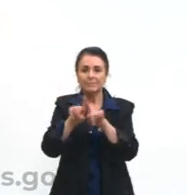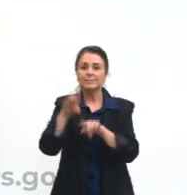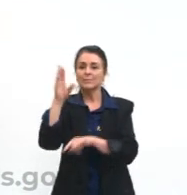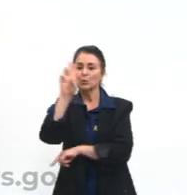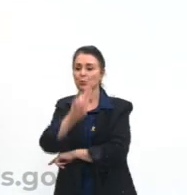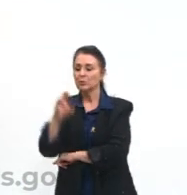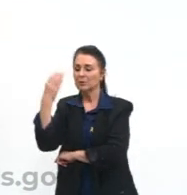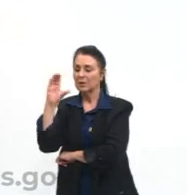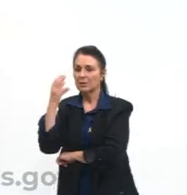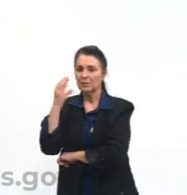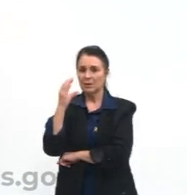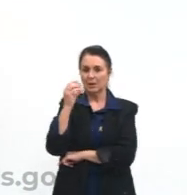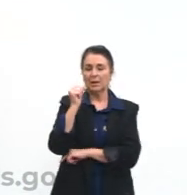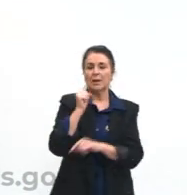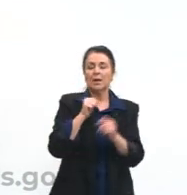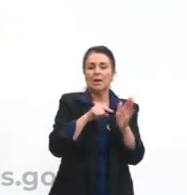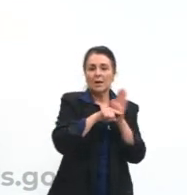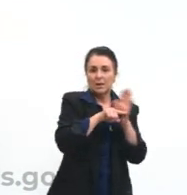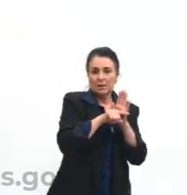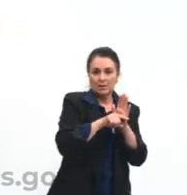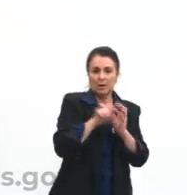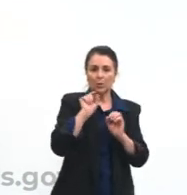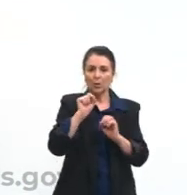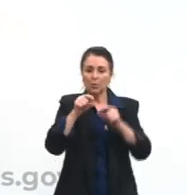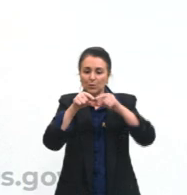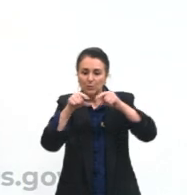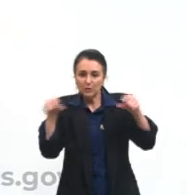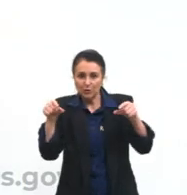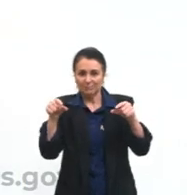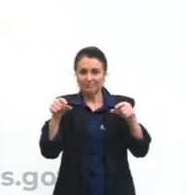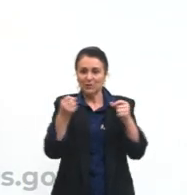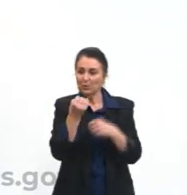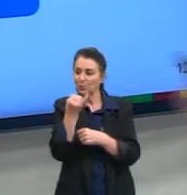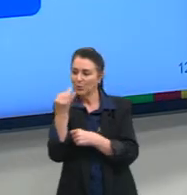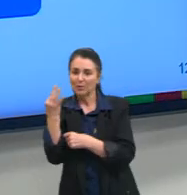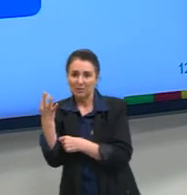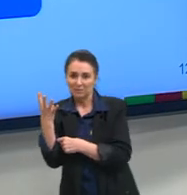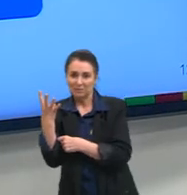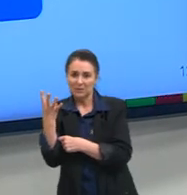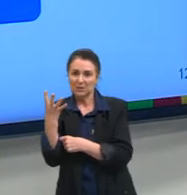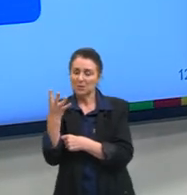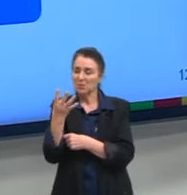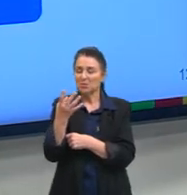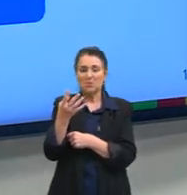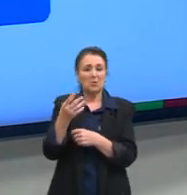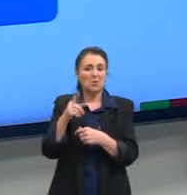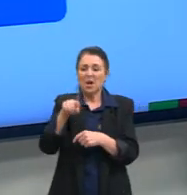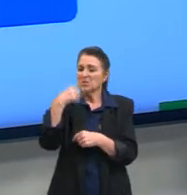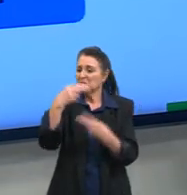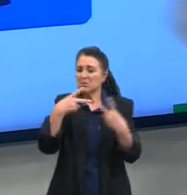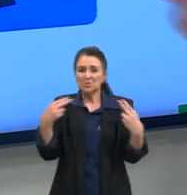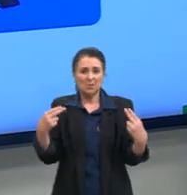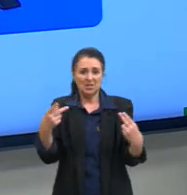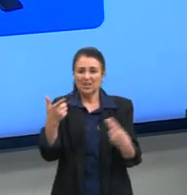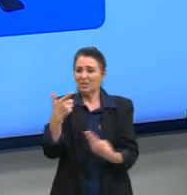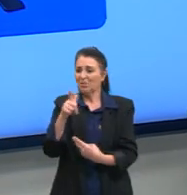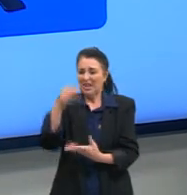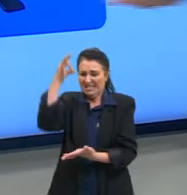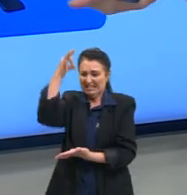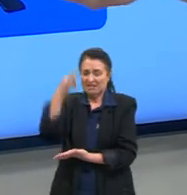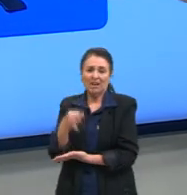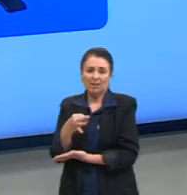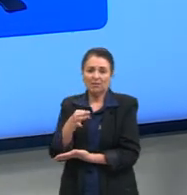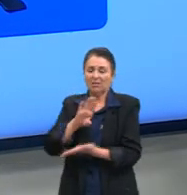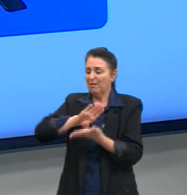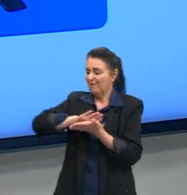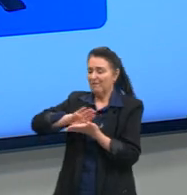científico aquilo que eu posso medir aquilo que eu posso mensurar demais aquilo que eu não posso ter certeza não existem